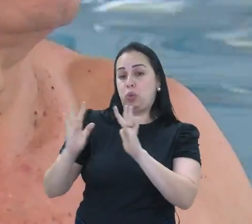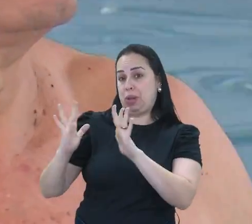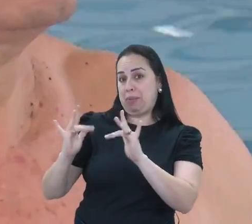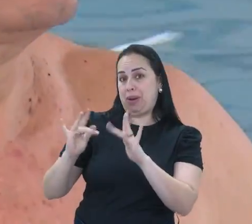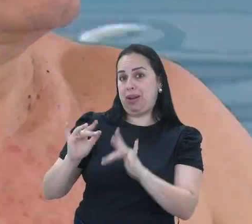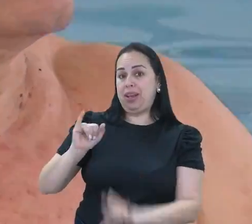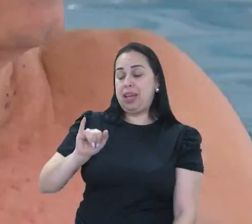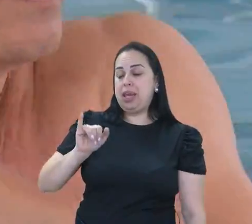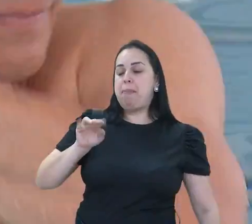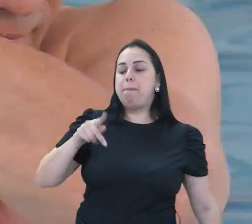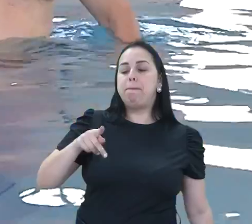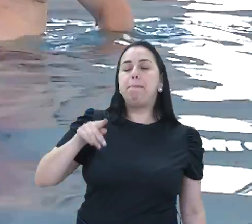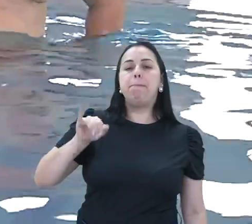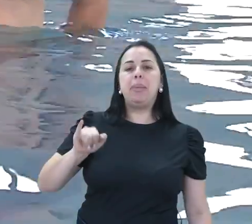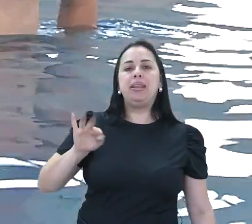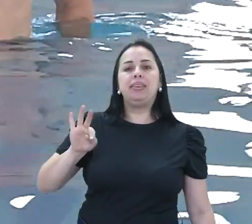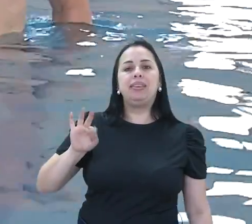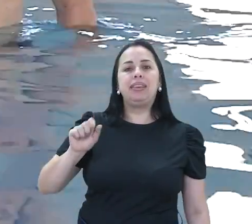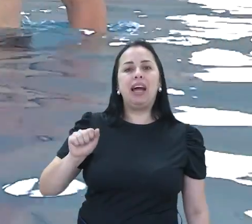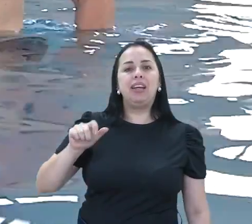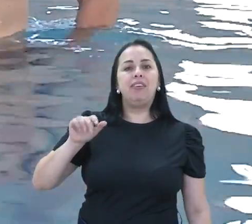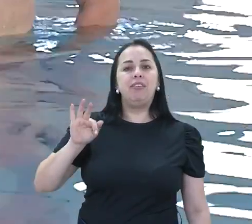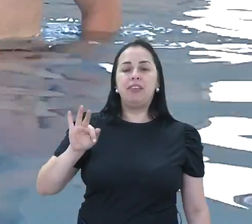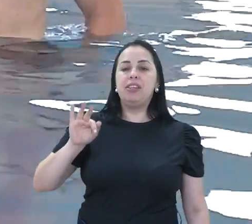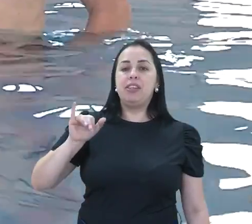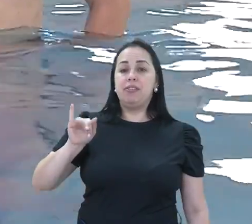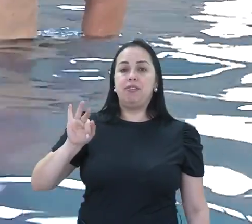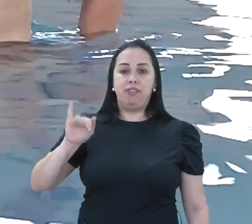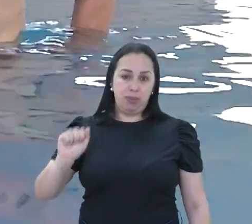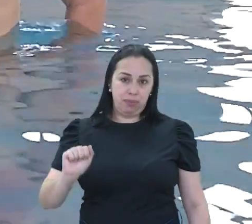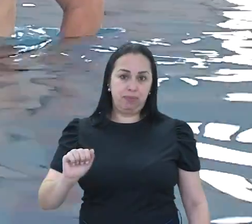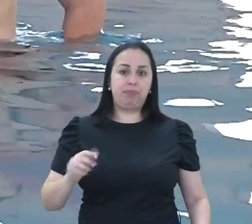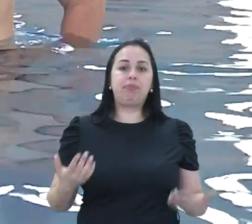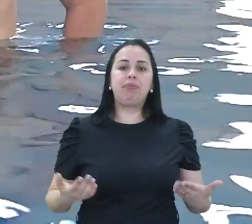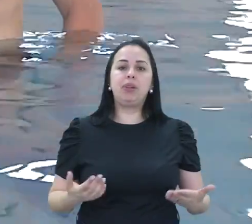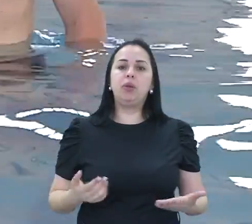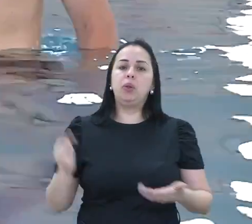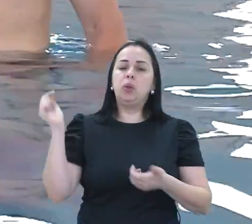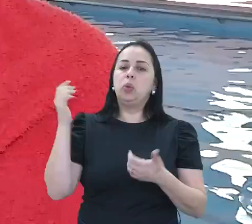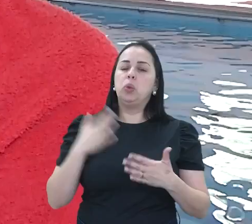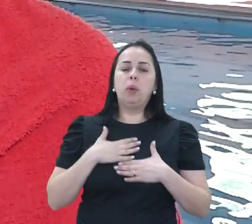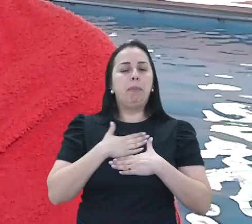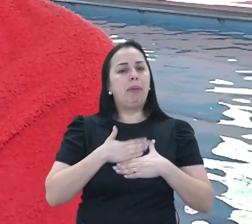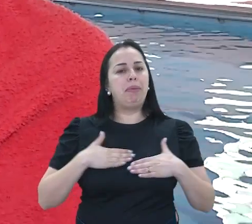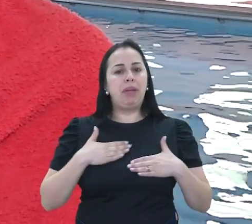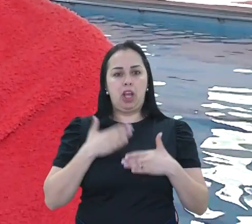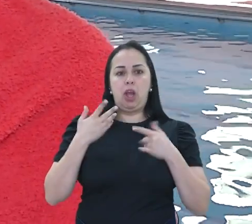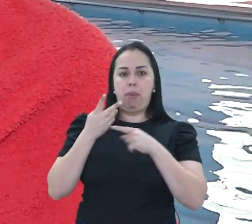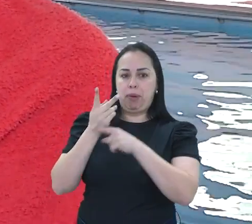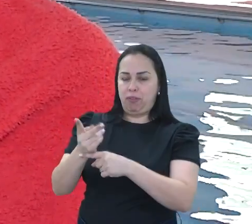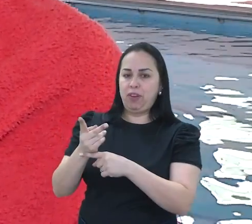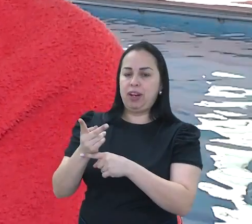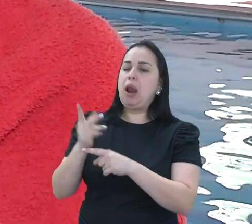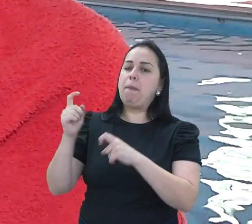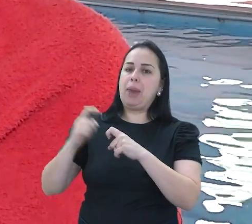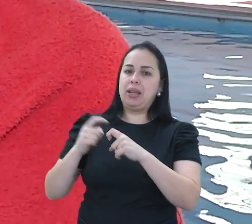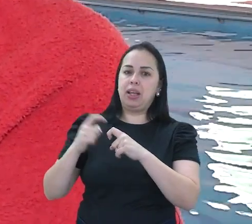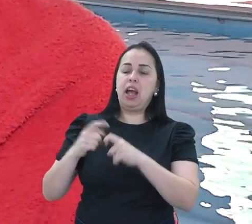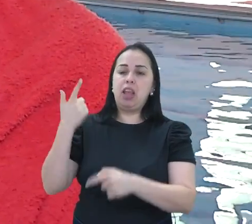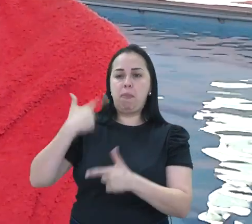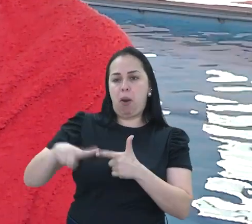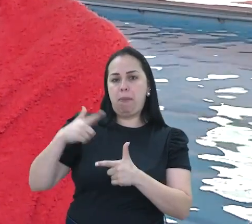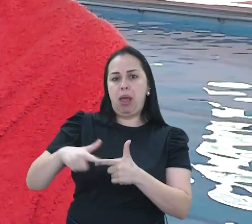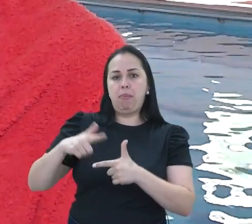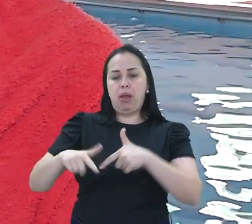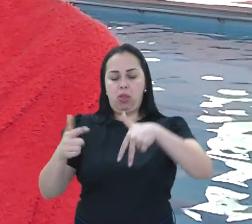com o namorado, Epitácio. Os benefícios para a saúde do corpo e da mente são muitos. Para mim foi a melhor coisa, que eu fui no médico, tinha problema no